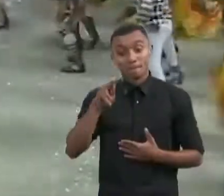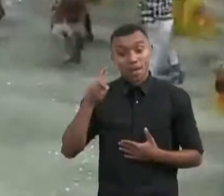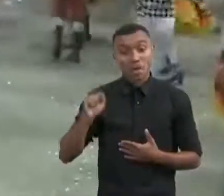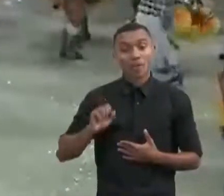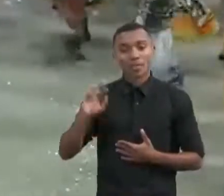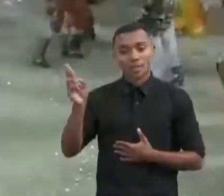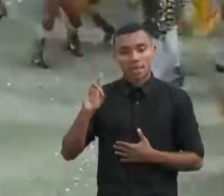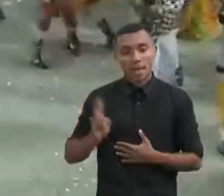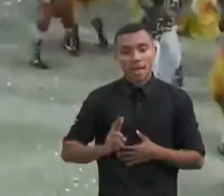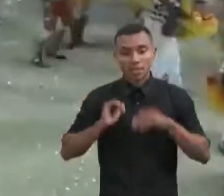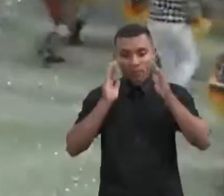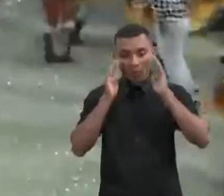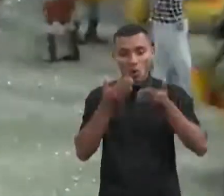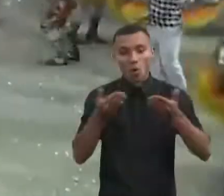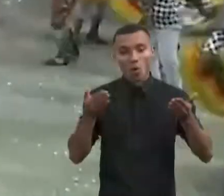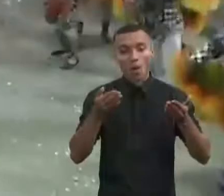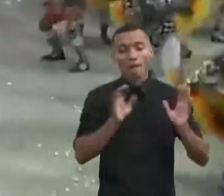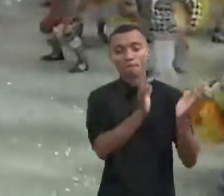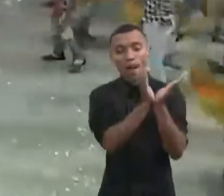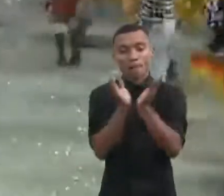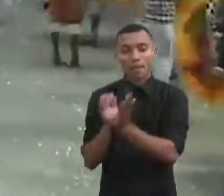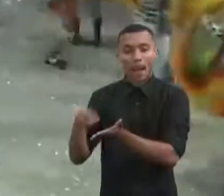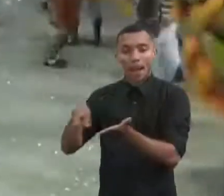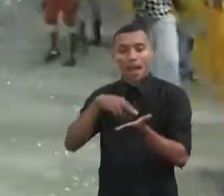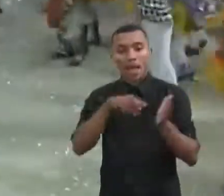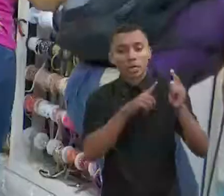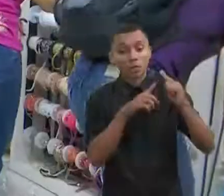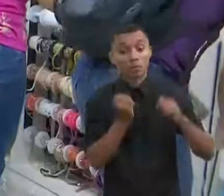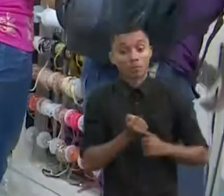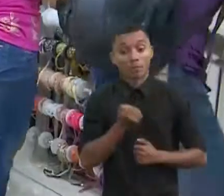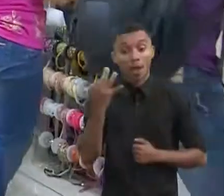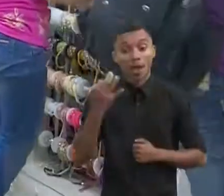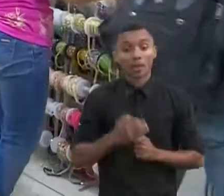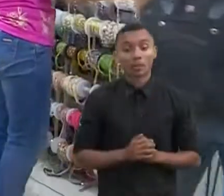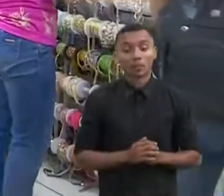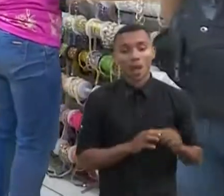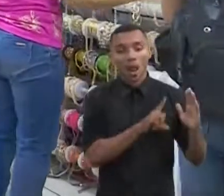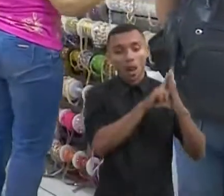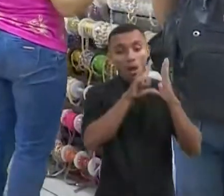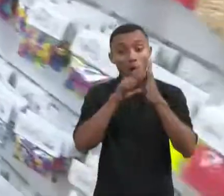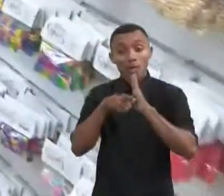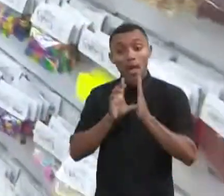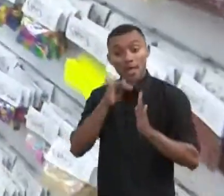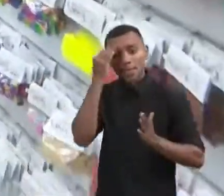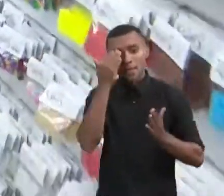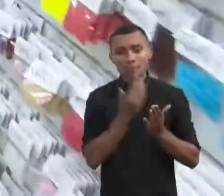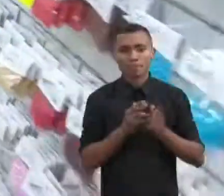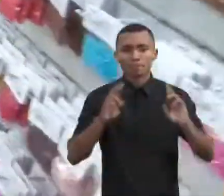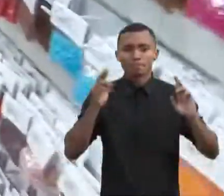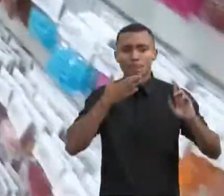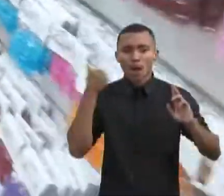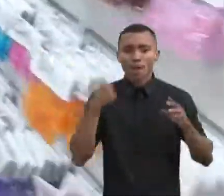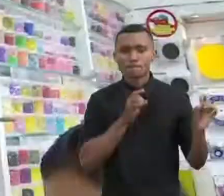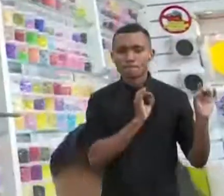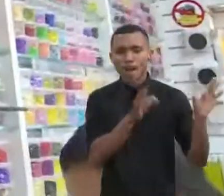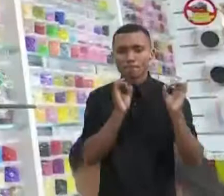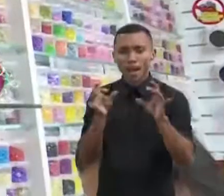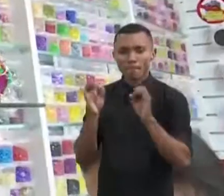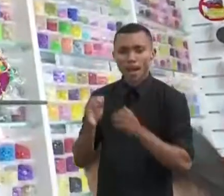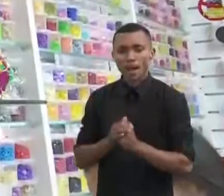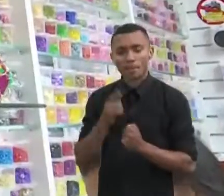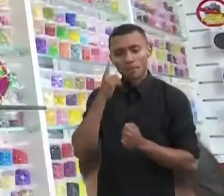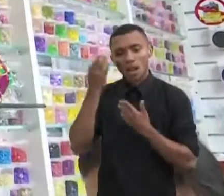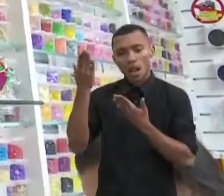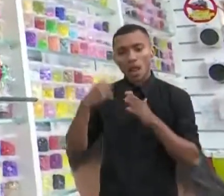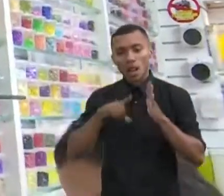R$ 3.400.000 para as quadrilhas em diversas modalidades. No comércio, a expectativa é a melhor possível. Esta loja